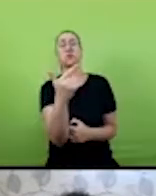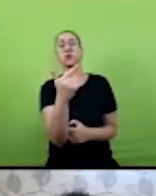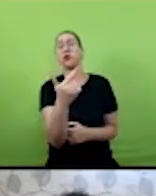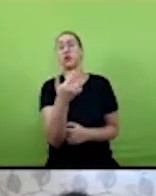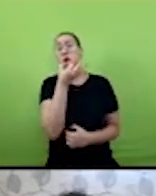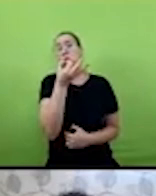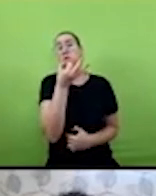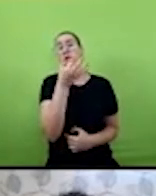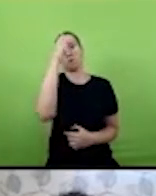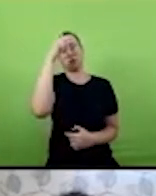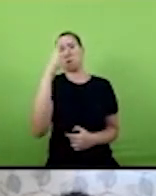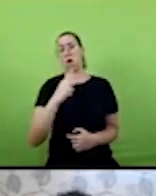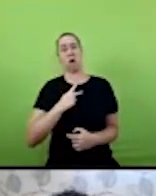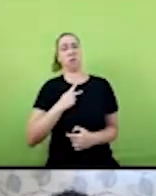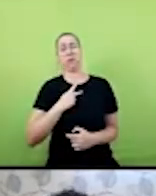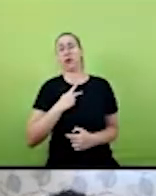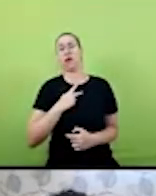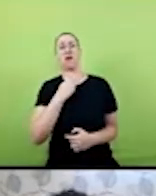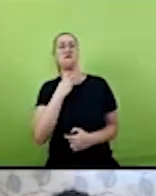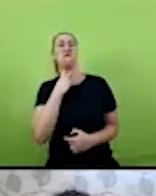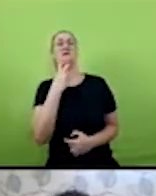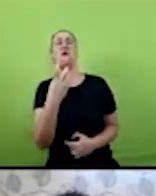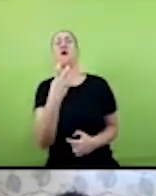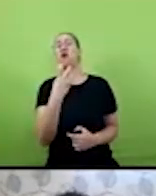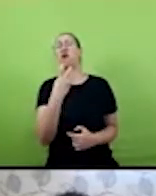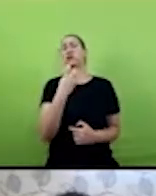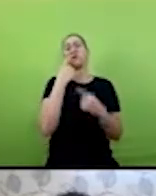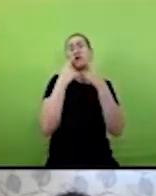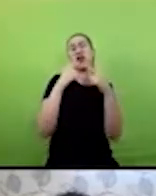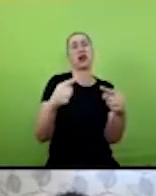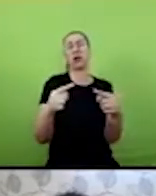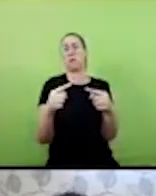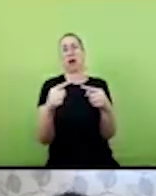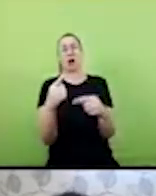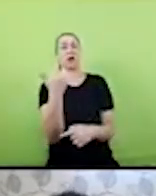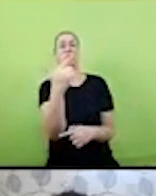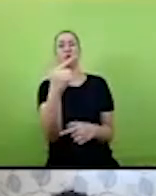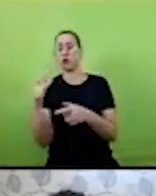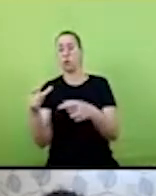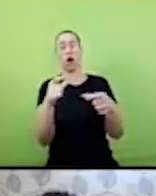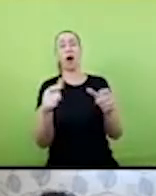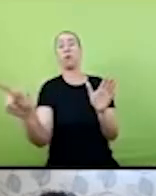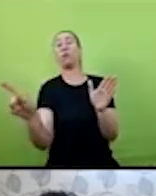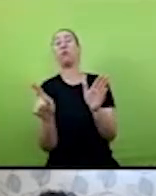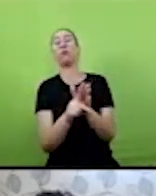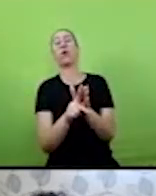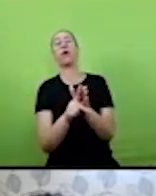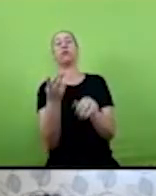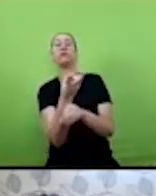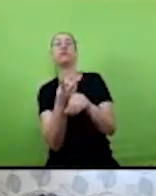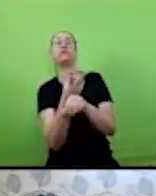que não tinham voz, né, e não tinham onde procurar também, não existia uma legislação, não